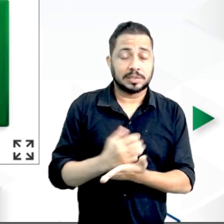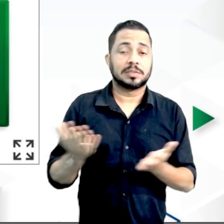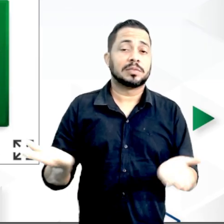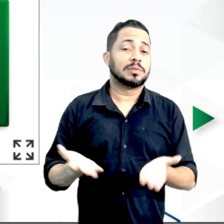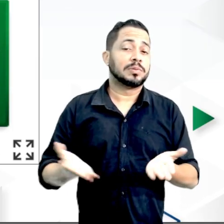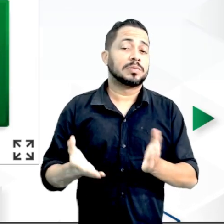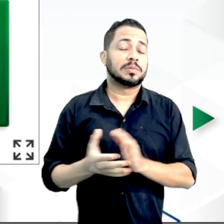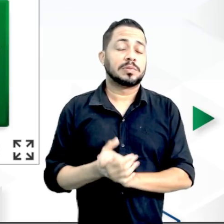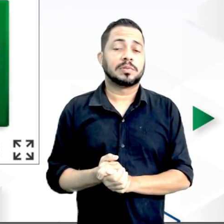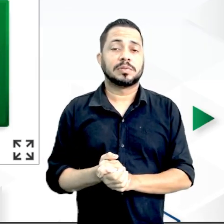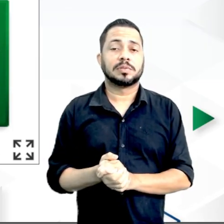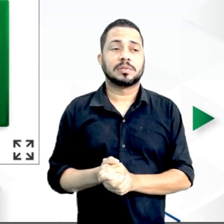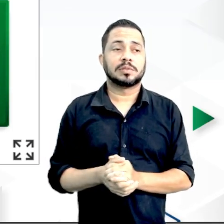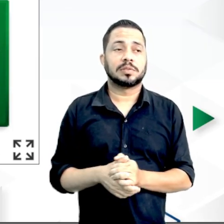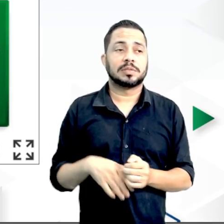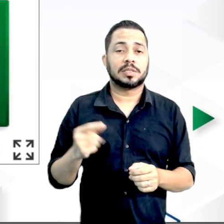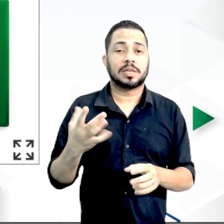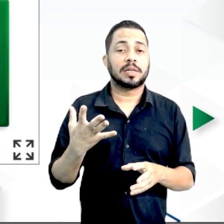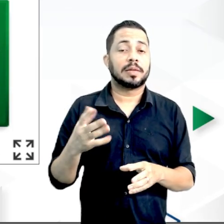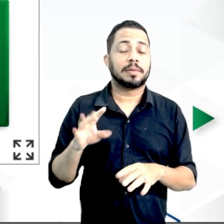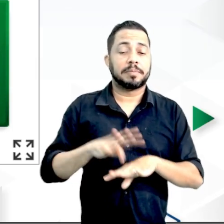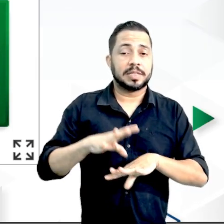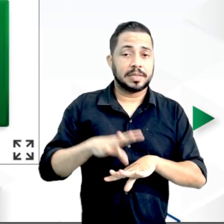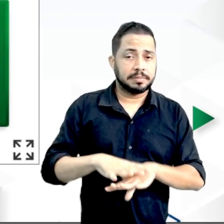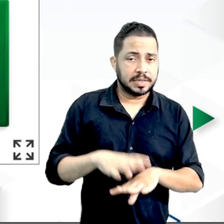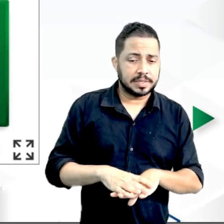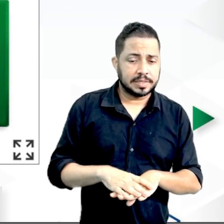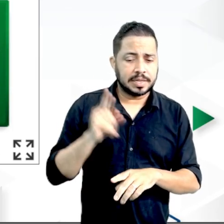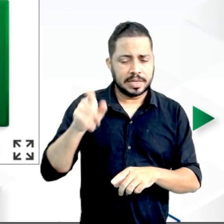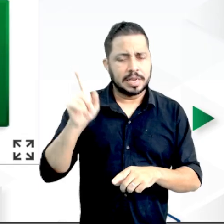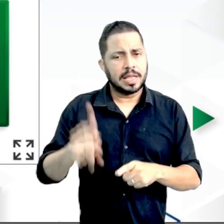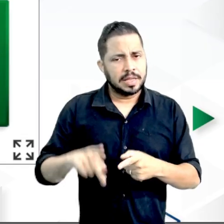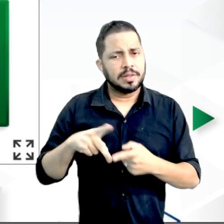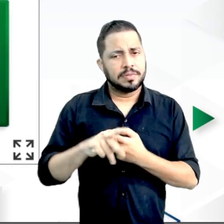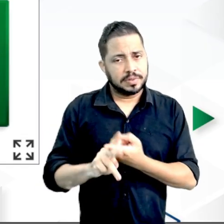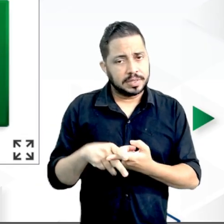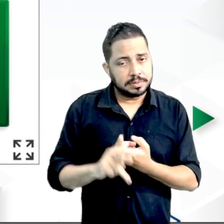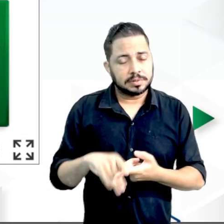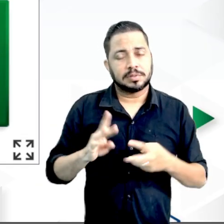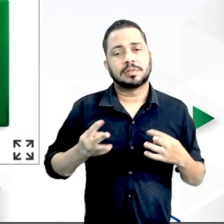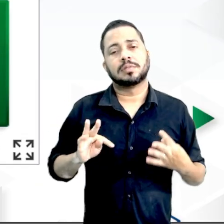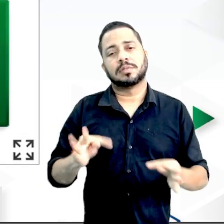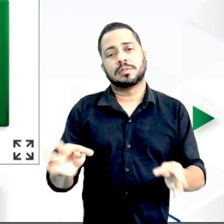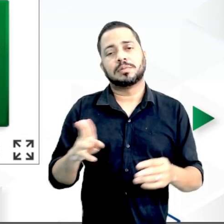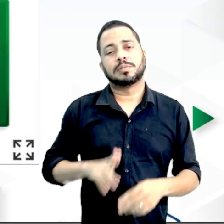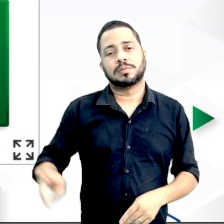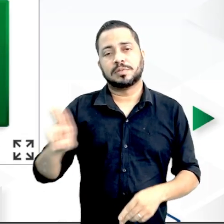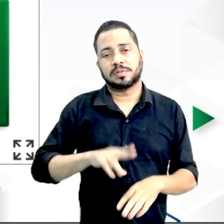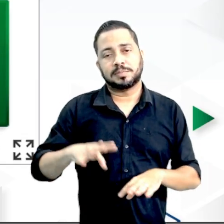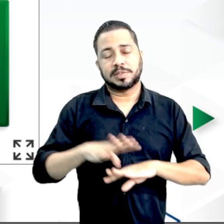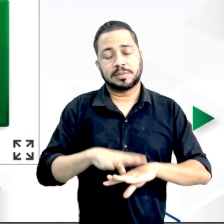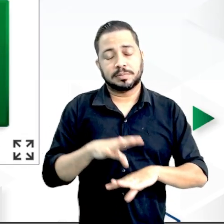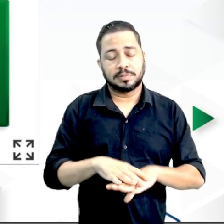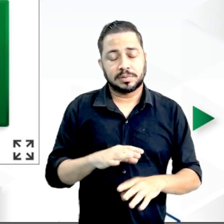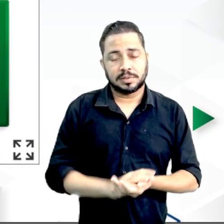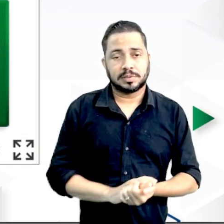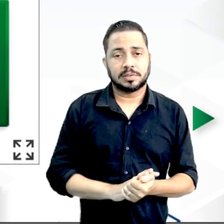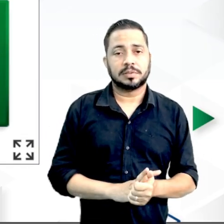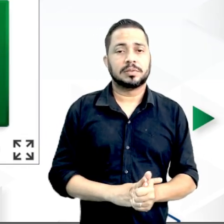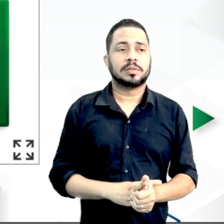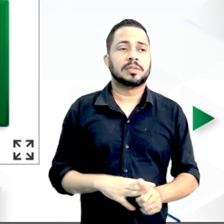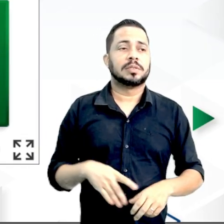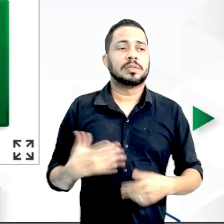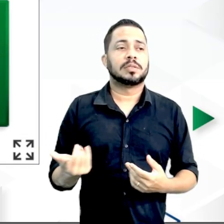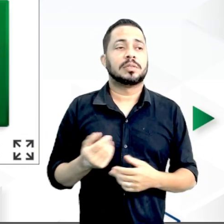Agora, a gamificação matemática. O game sendo uma ferramenta tecnológica para o uso da matemática, tá bom? É o